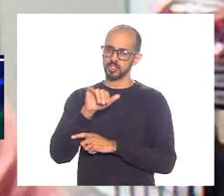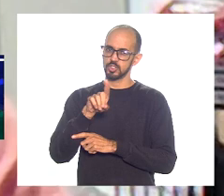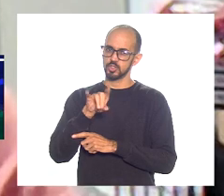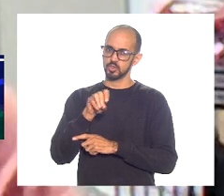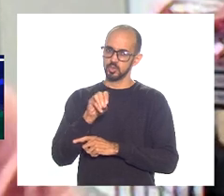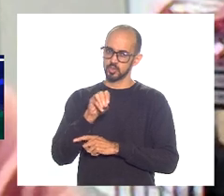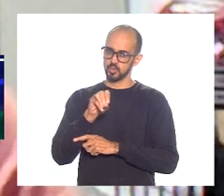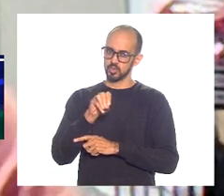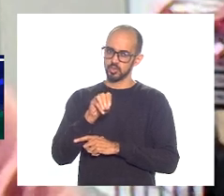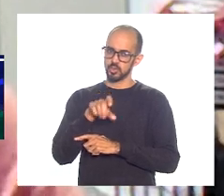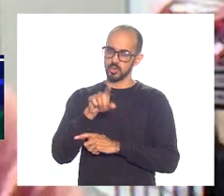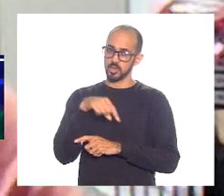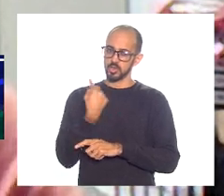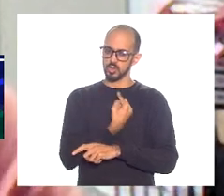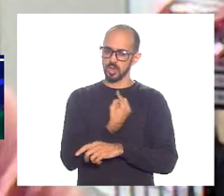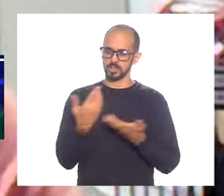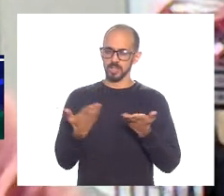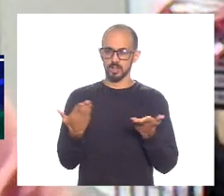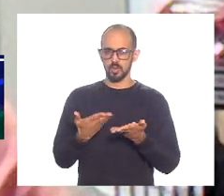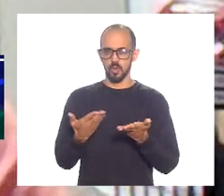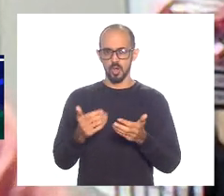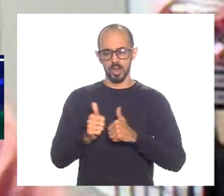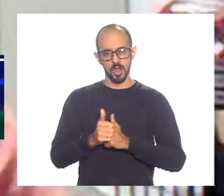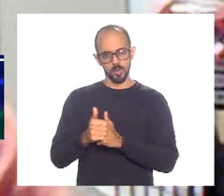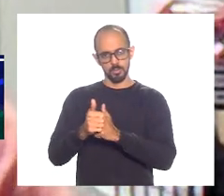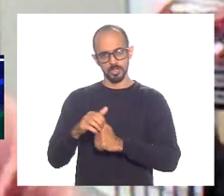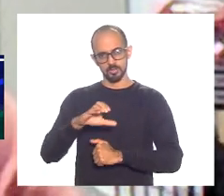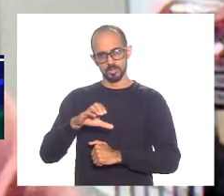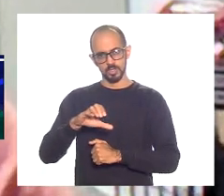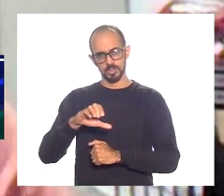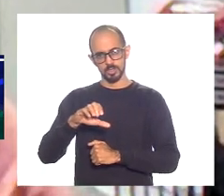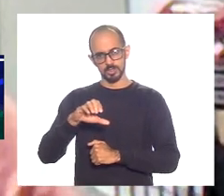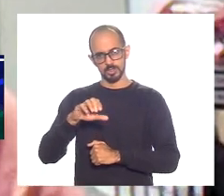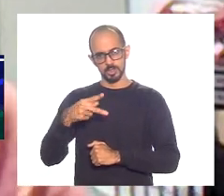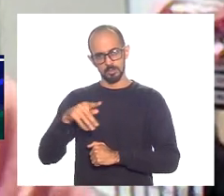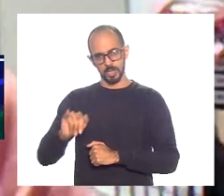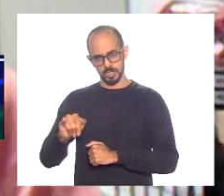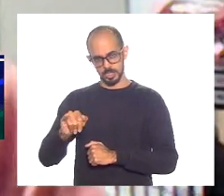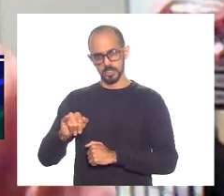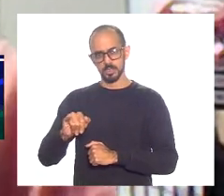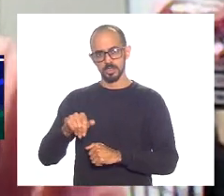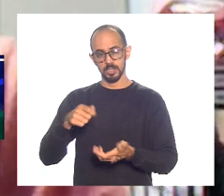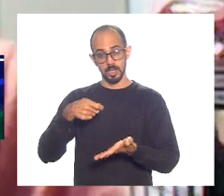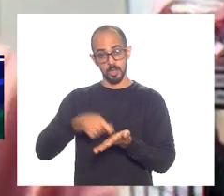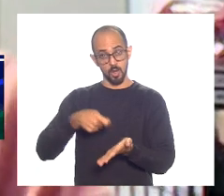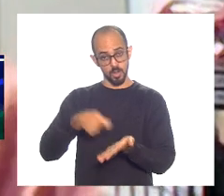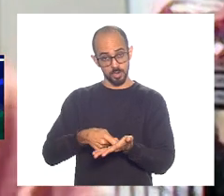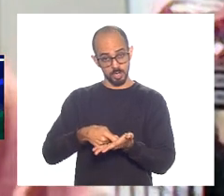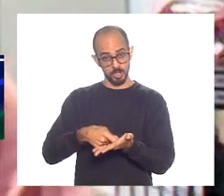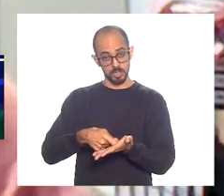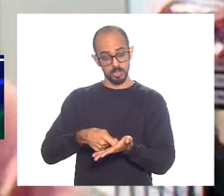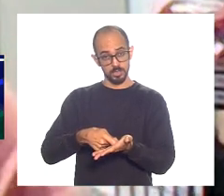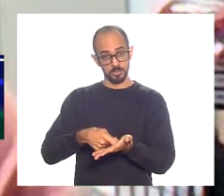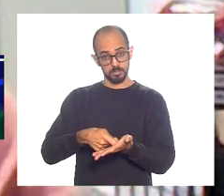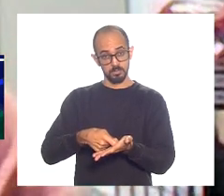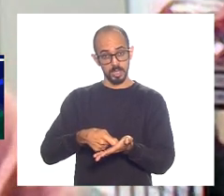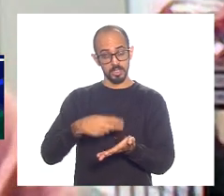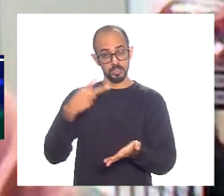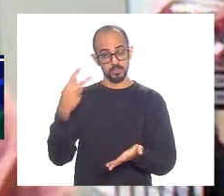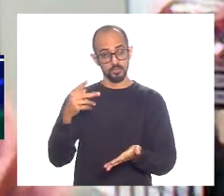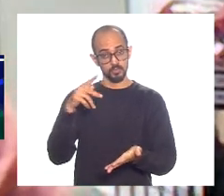gente agora acompanha essa CPI, cobra dessa CPI, pressiona para que ela, de